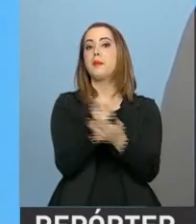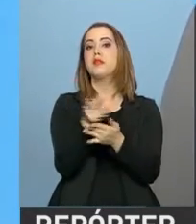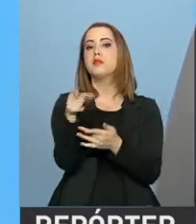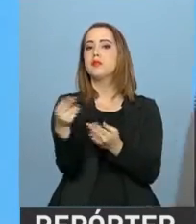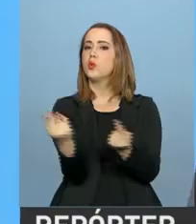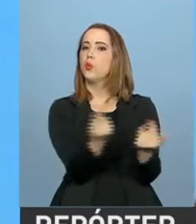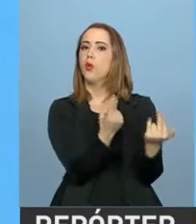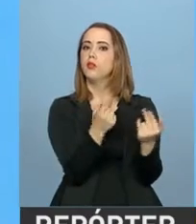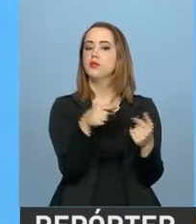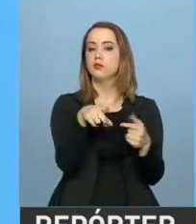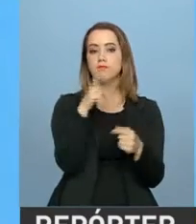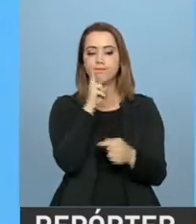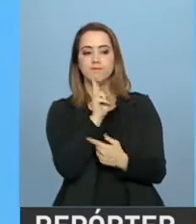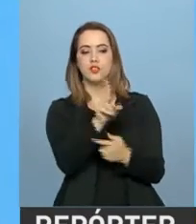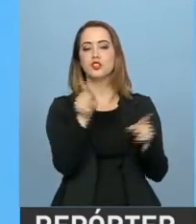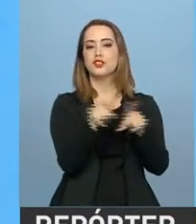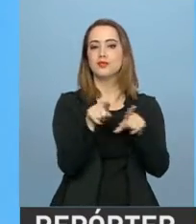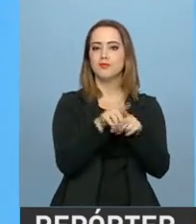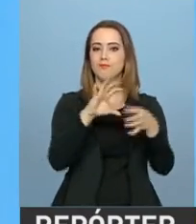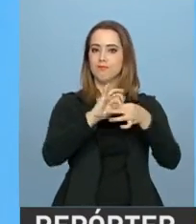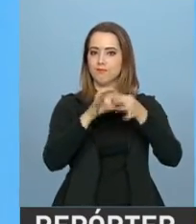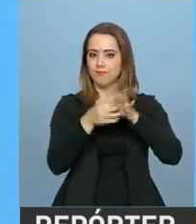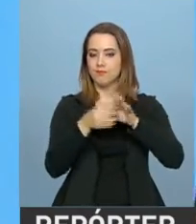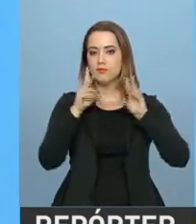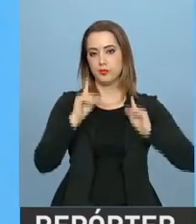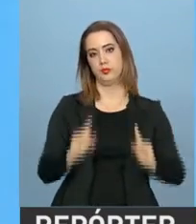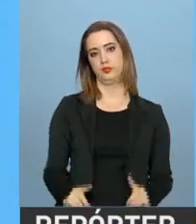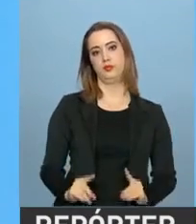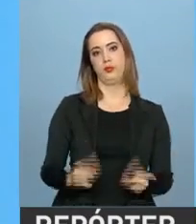se verifique durante os jogos paralímpicos